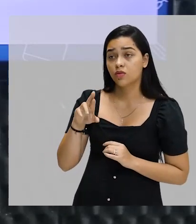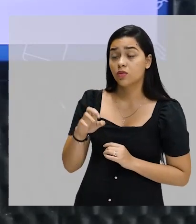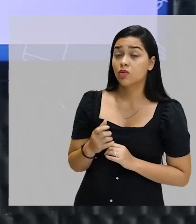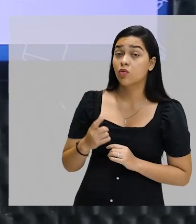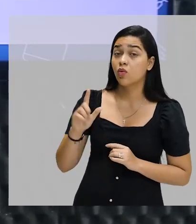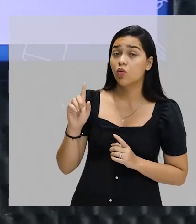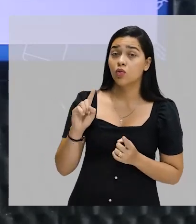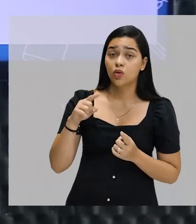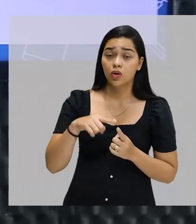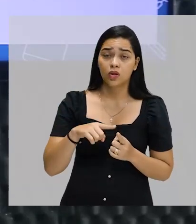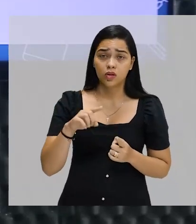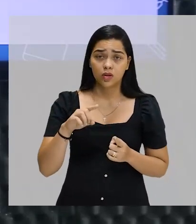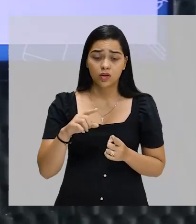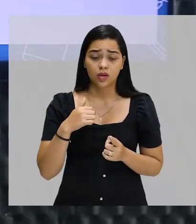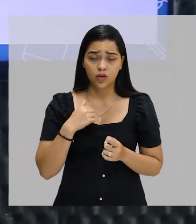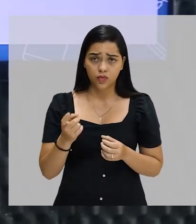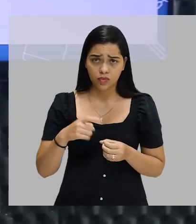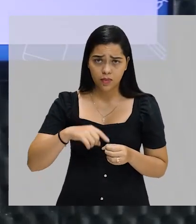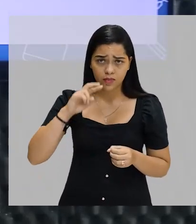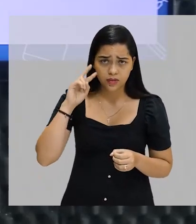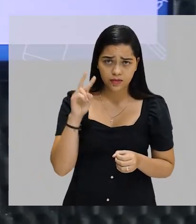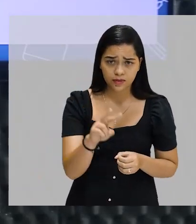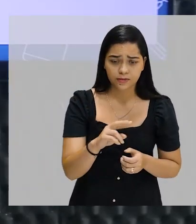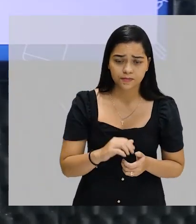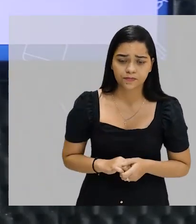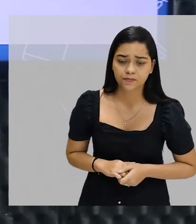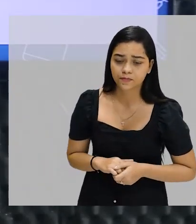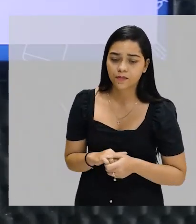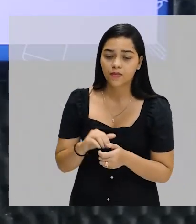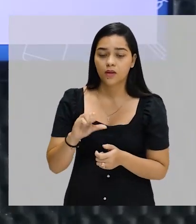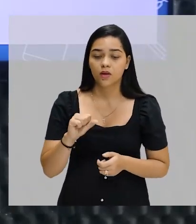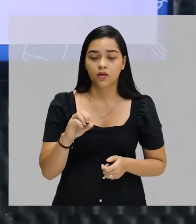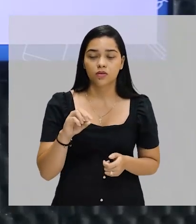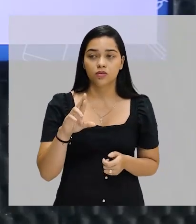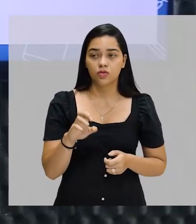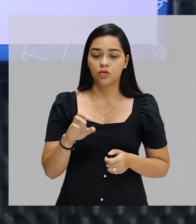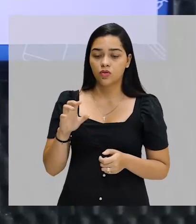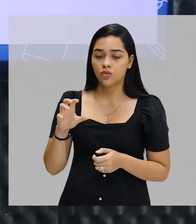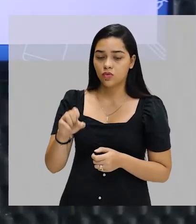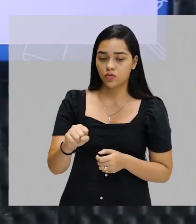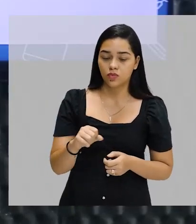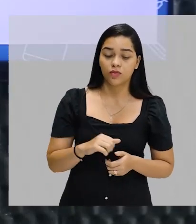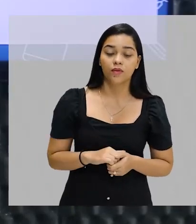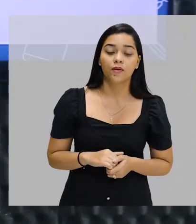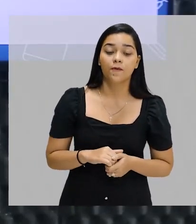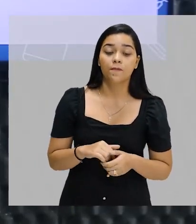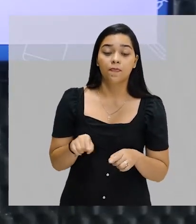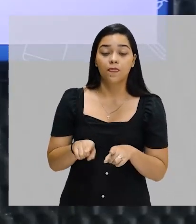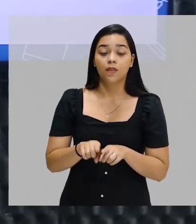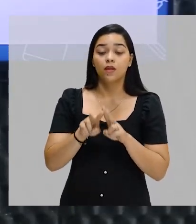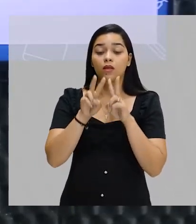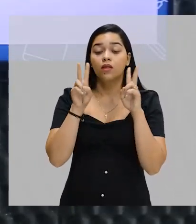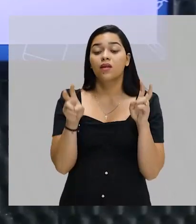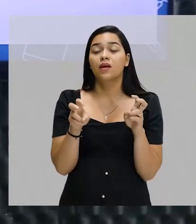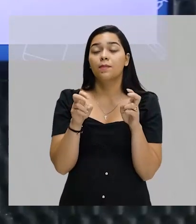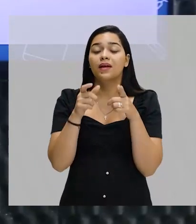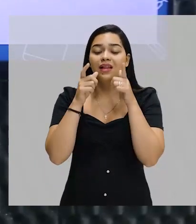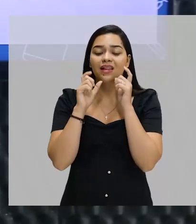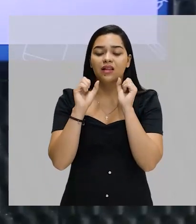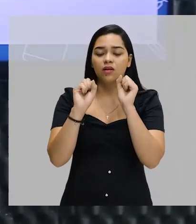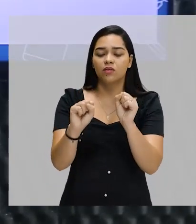outra função. Eu vou voltar aqui para você ver, ó. Sobre o herói, direção. Sobre